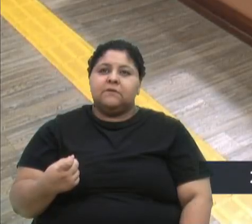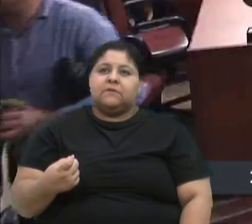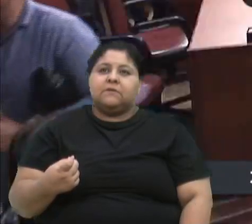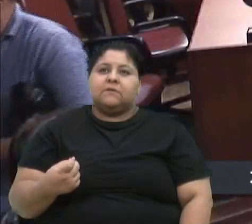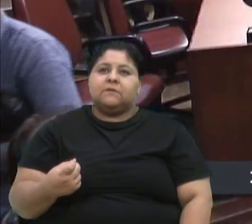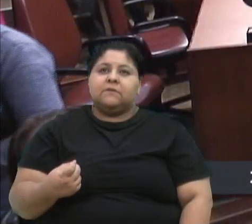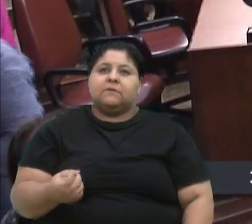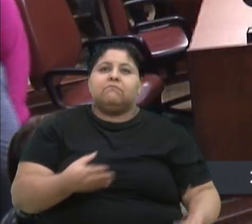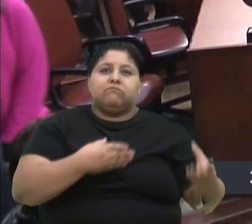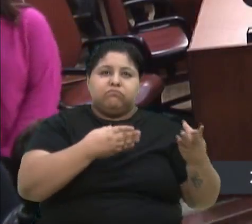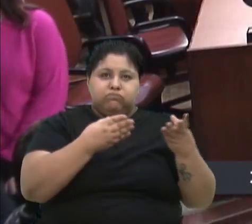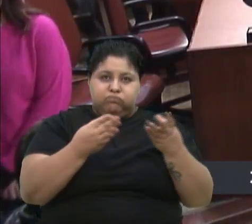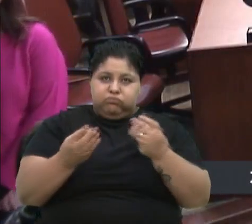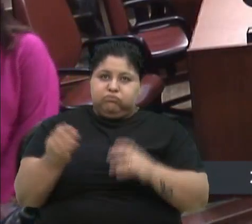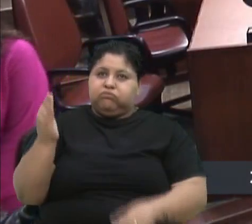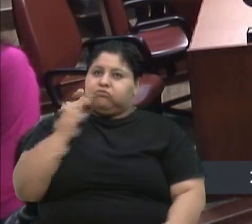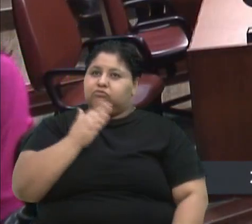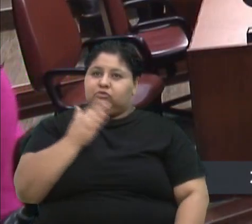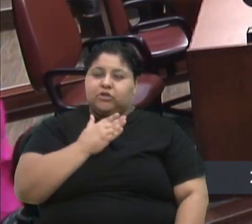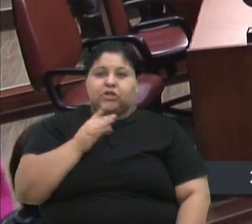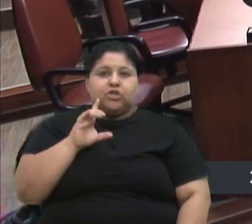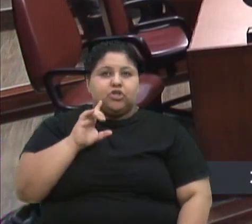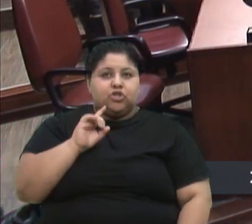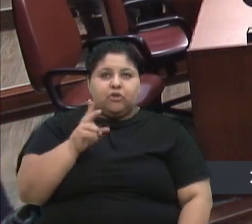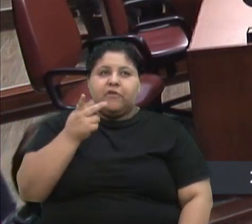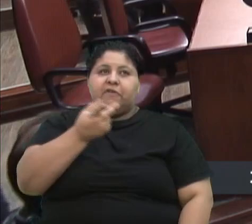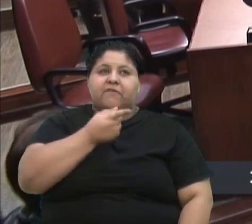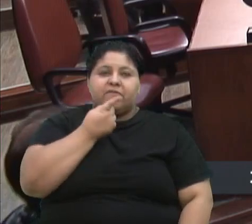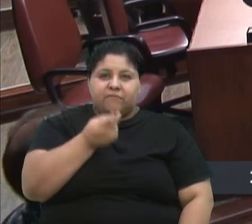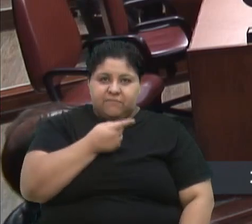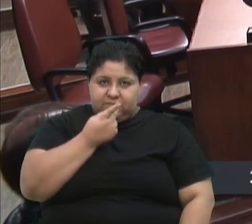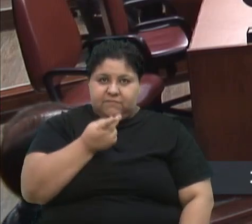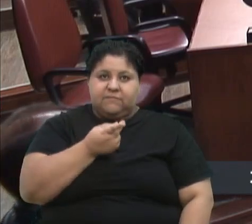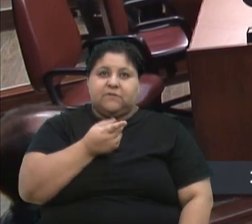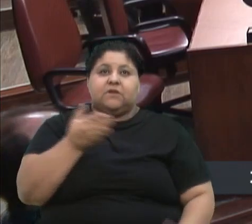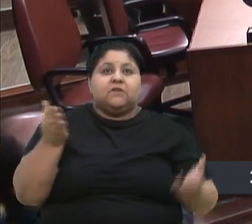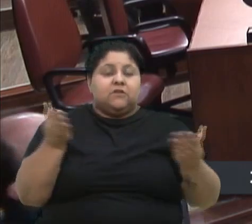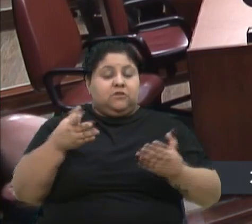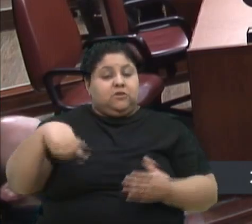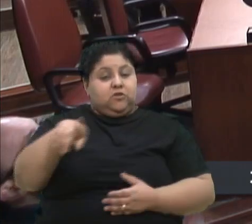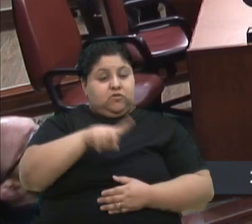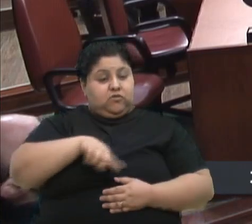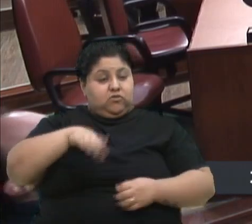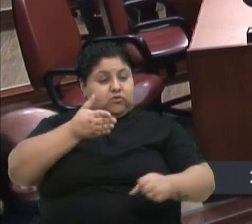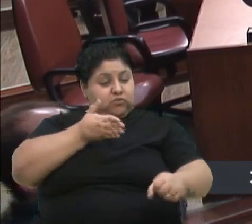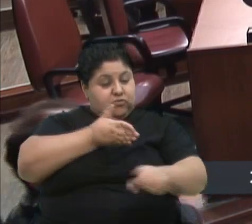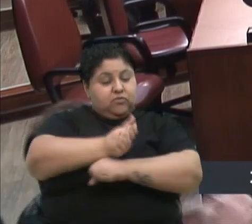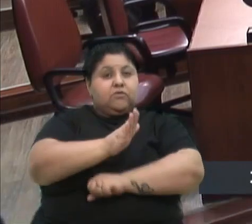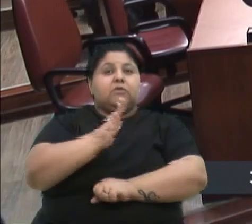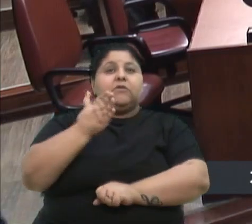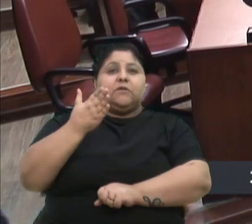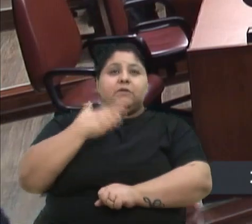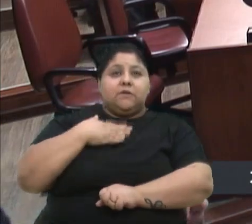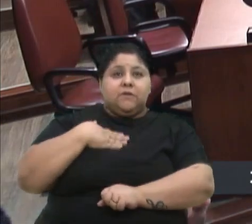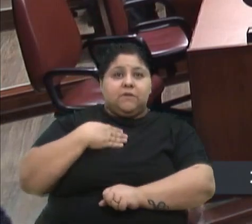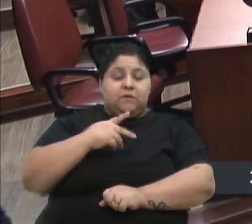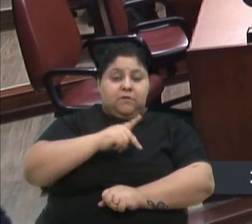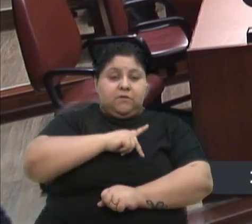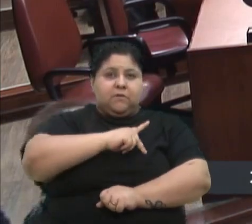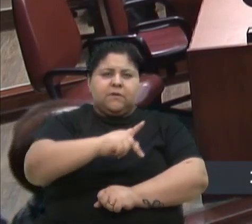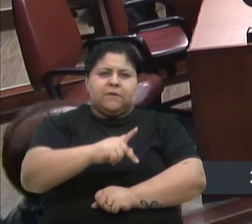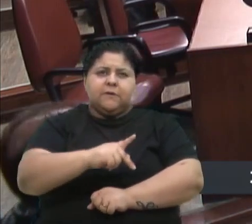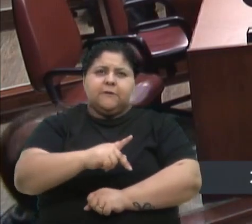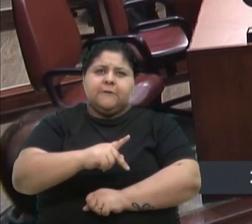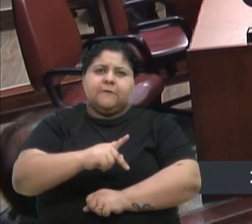Muito rapidamente, aqui eu quero só colocar a questão de que hoje nós participaremos, eu, enquanto presidente da